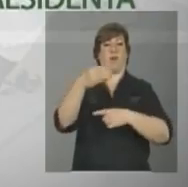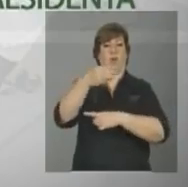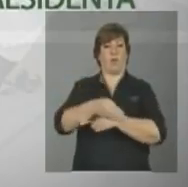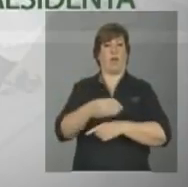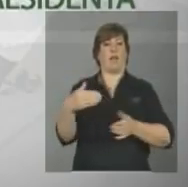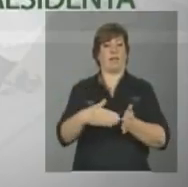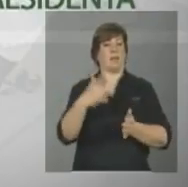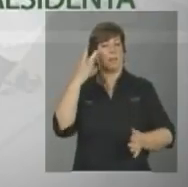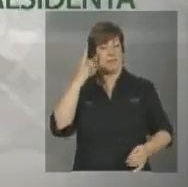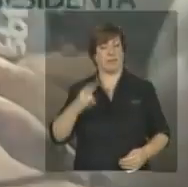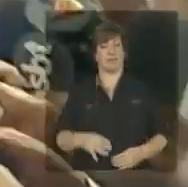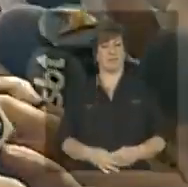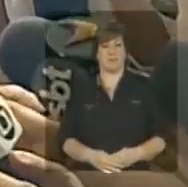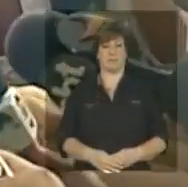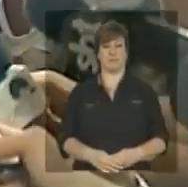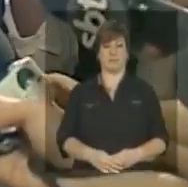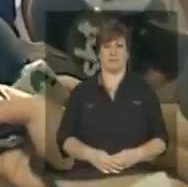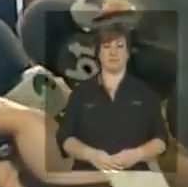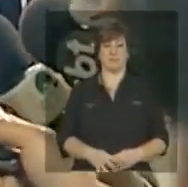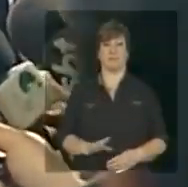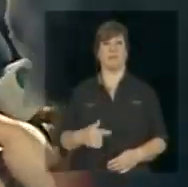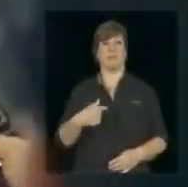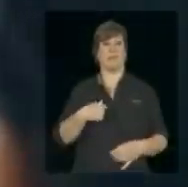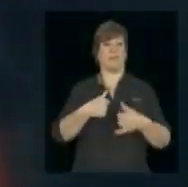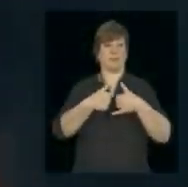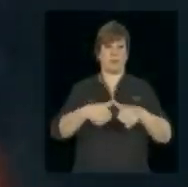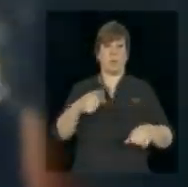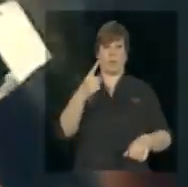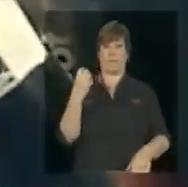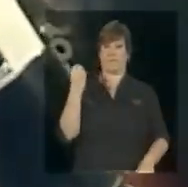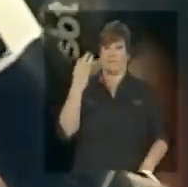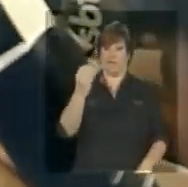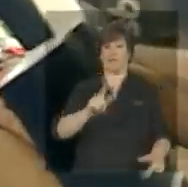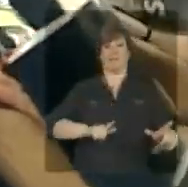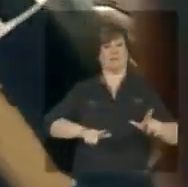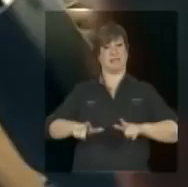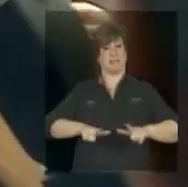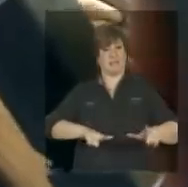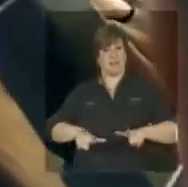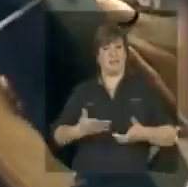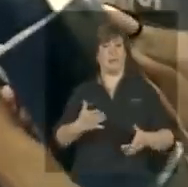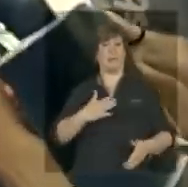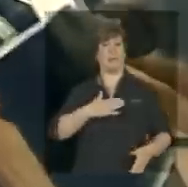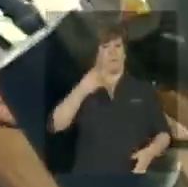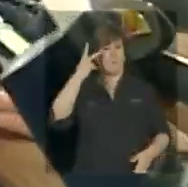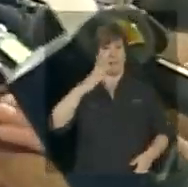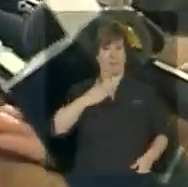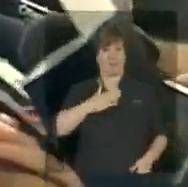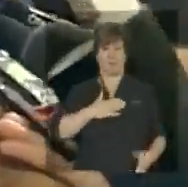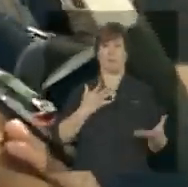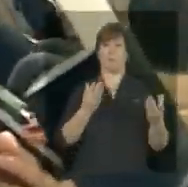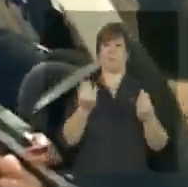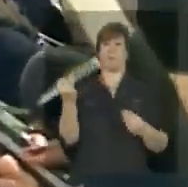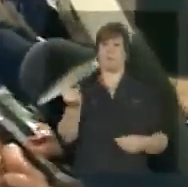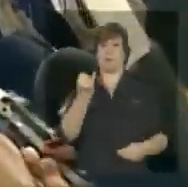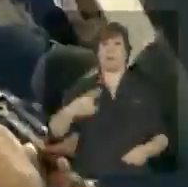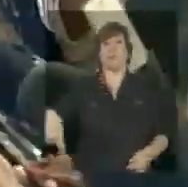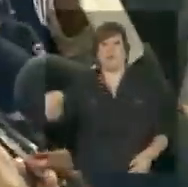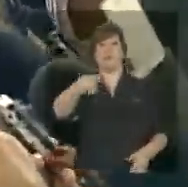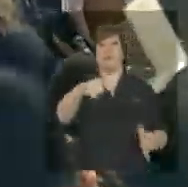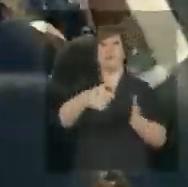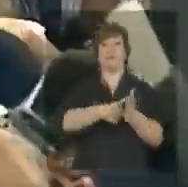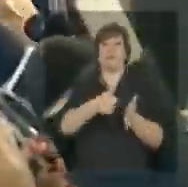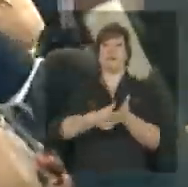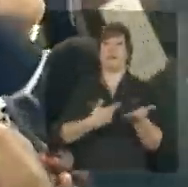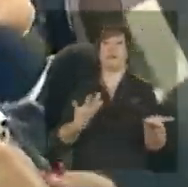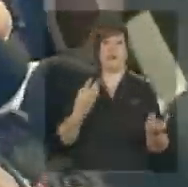hospedada até amanhã. Eu estou numa viagem de trabalho e para mim é muito importante que vocês perguntem sobre como é